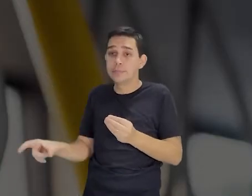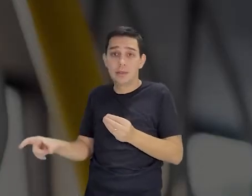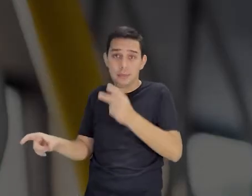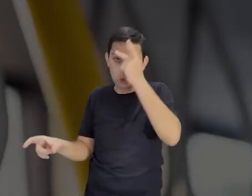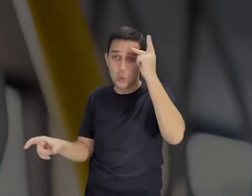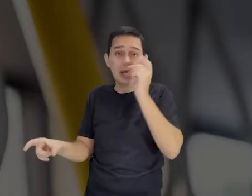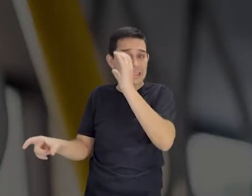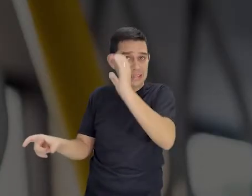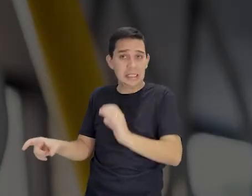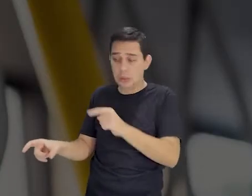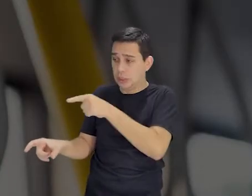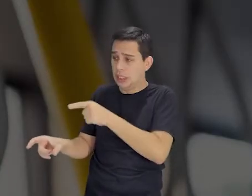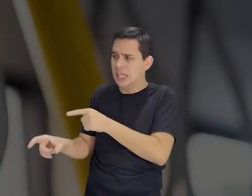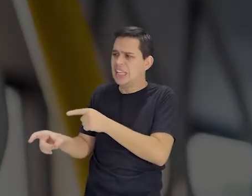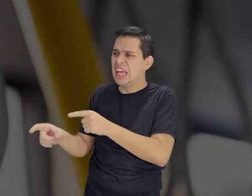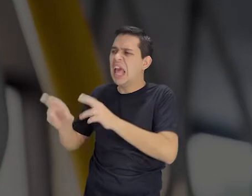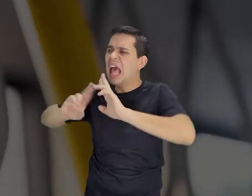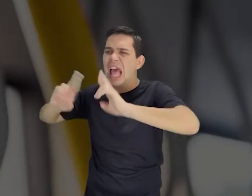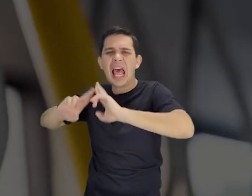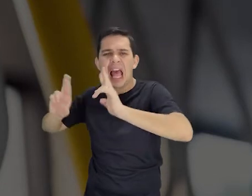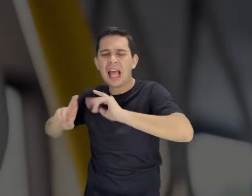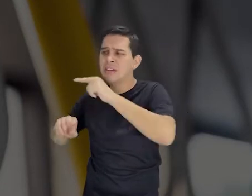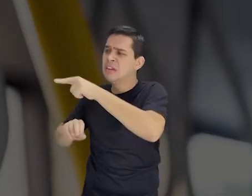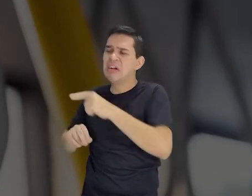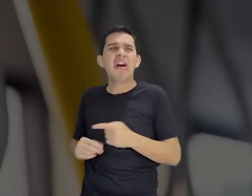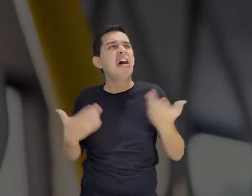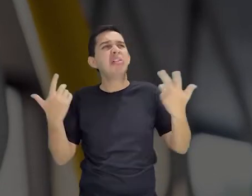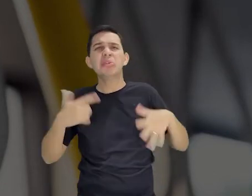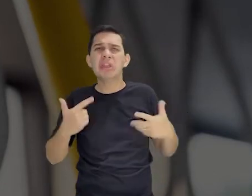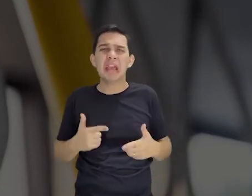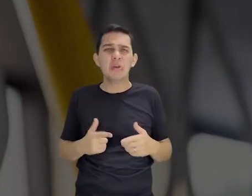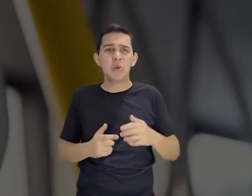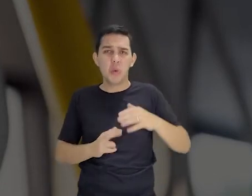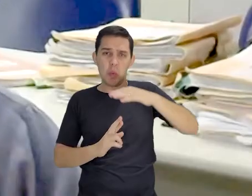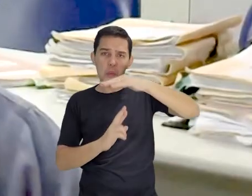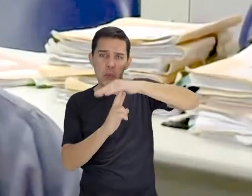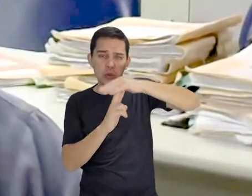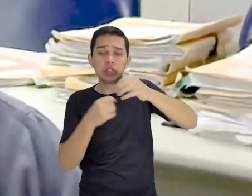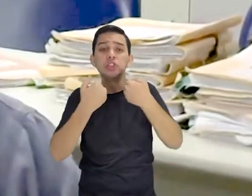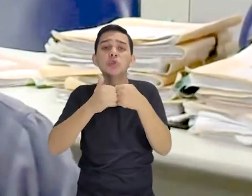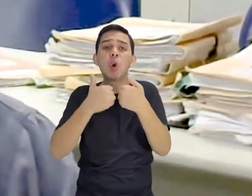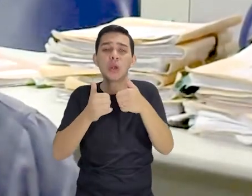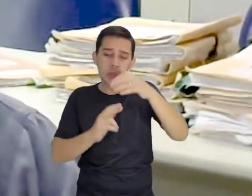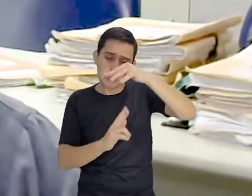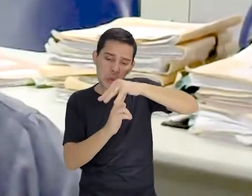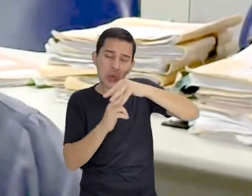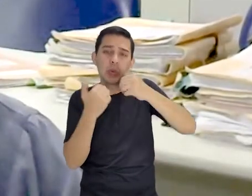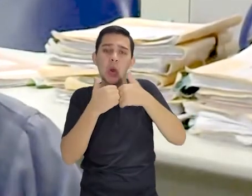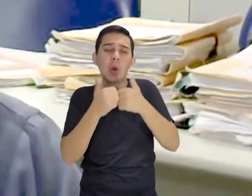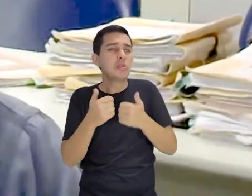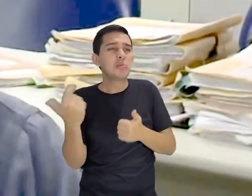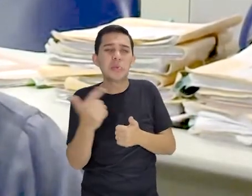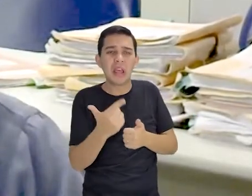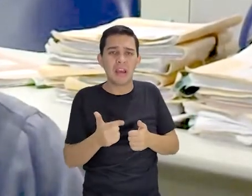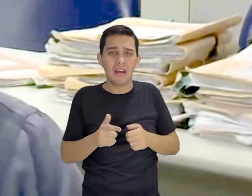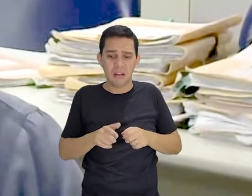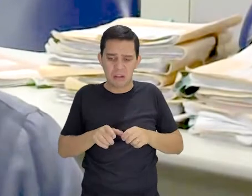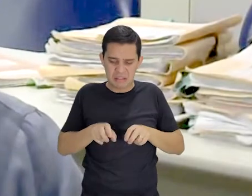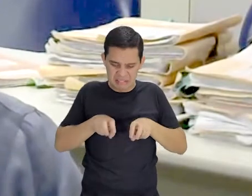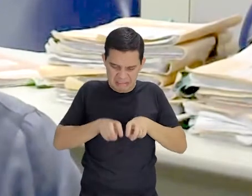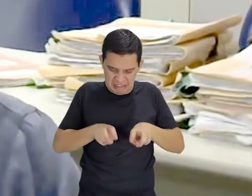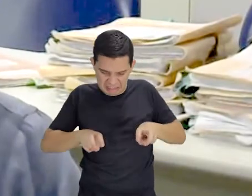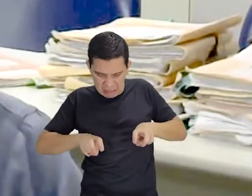principalmente problemas relacionados à ausência de cobertura de pontos de ônibus, assentos de ônibus